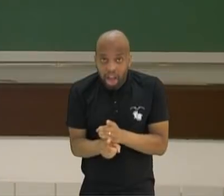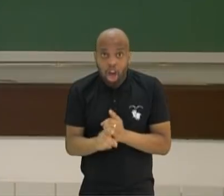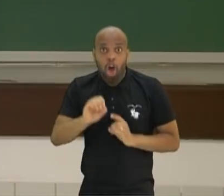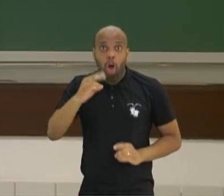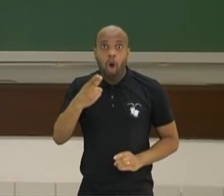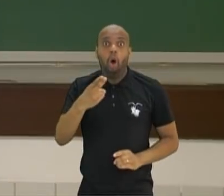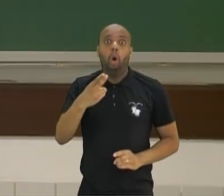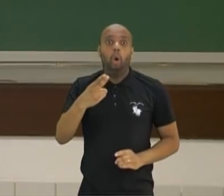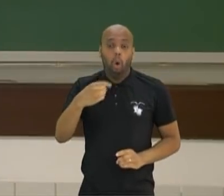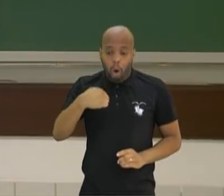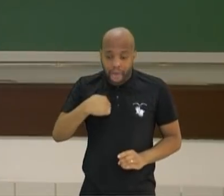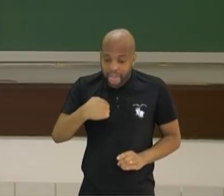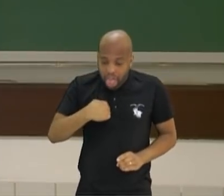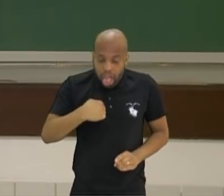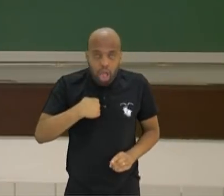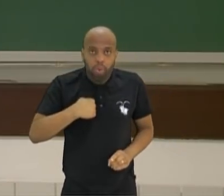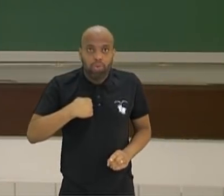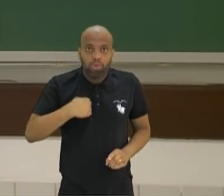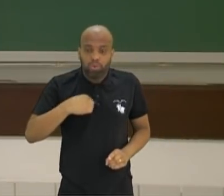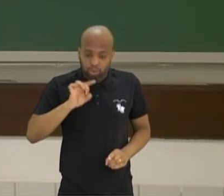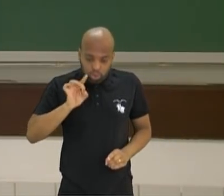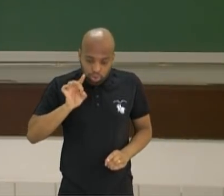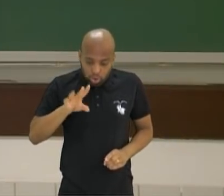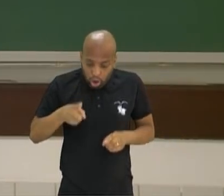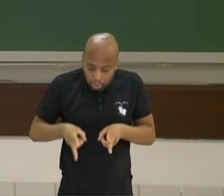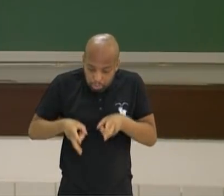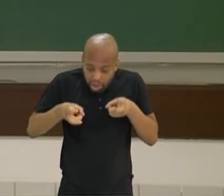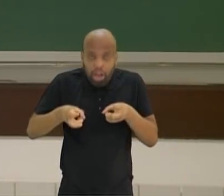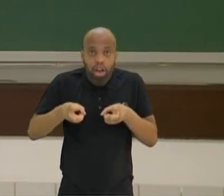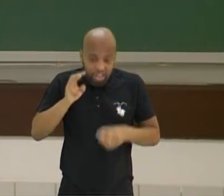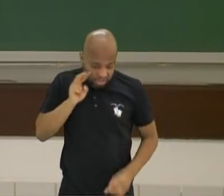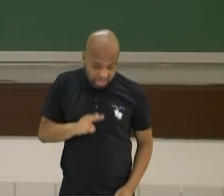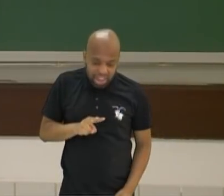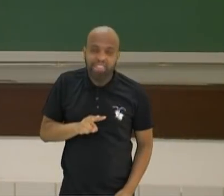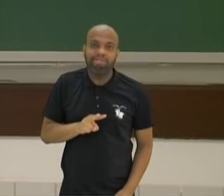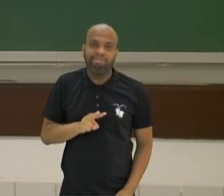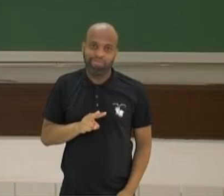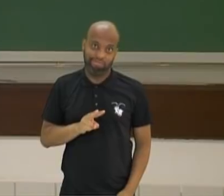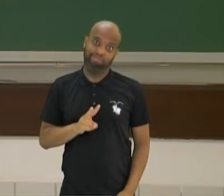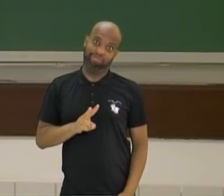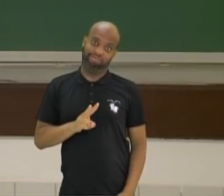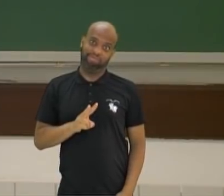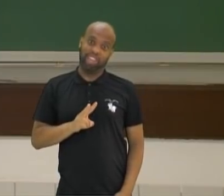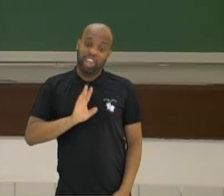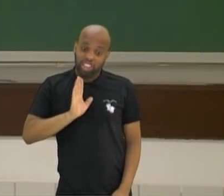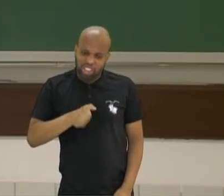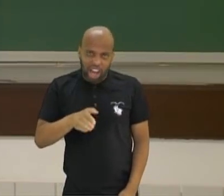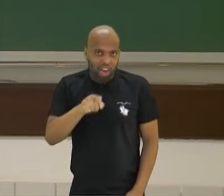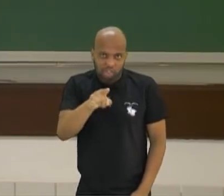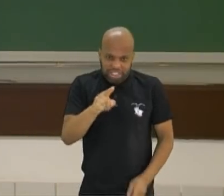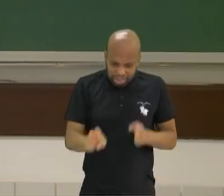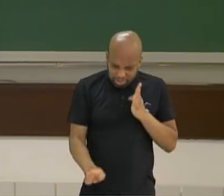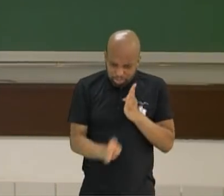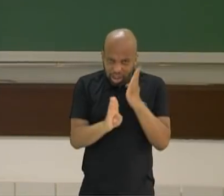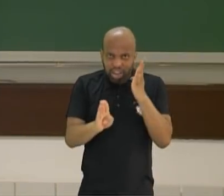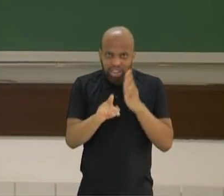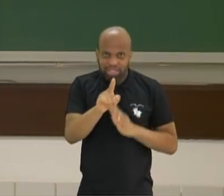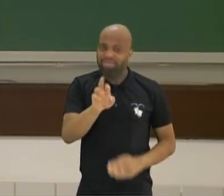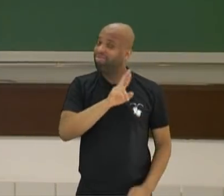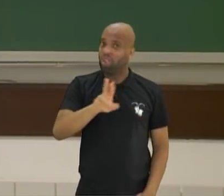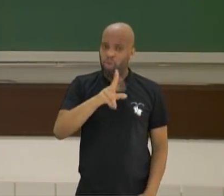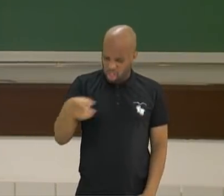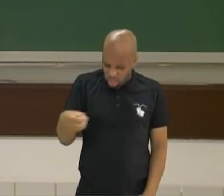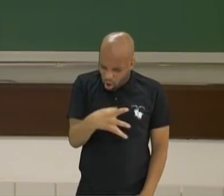conhecida por alguém, alguém que perdeu ela, um celular, qualquer outro objeto. Tá? Já era. Você não descobriu